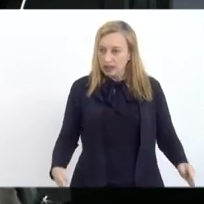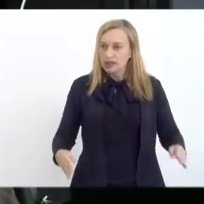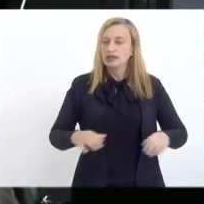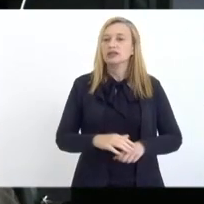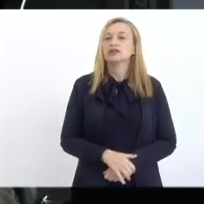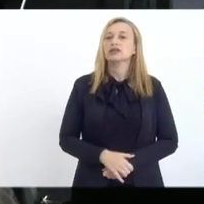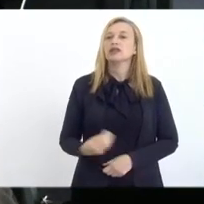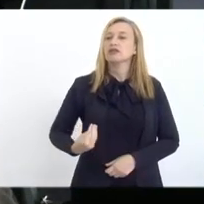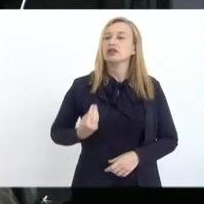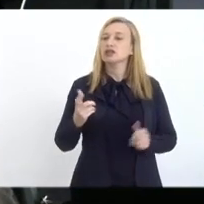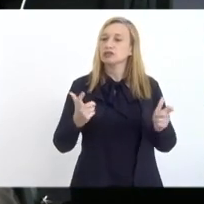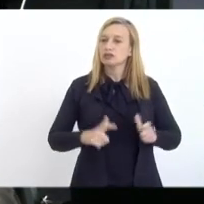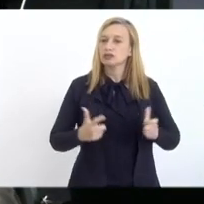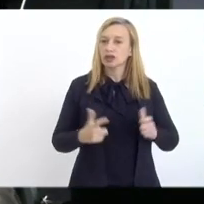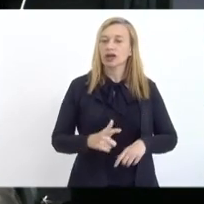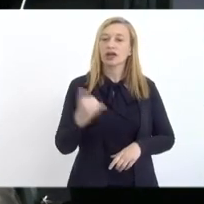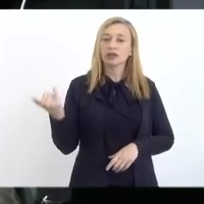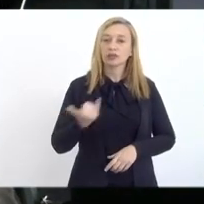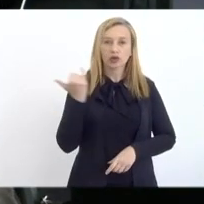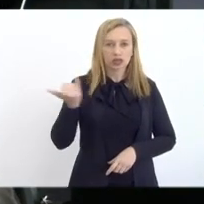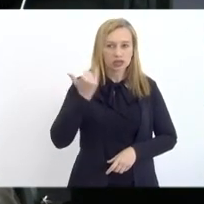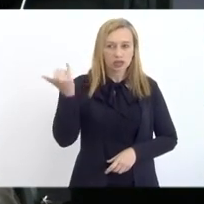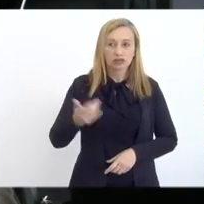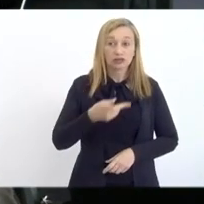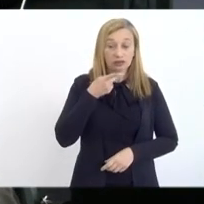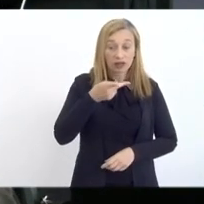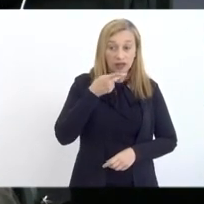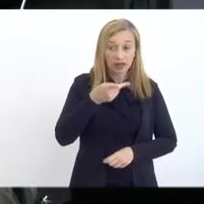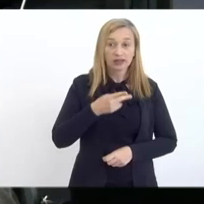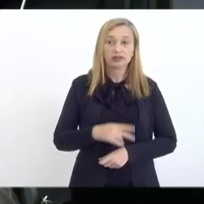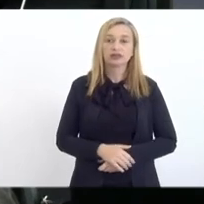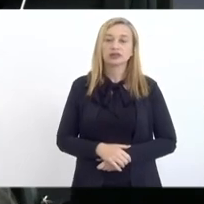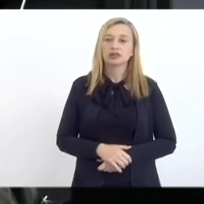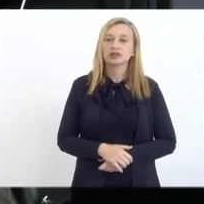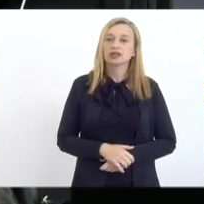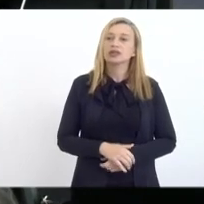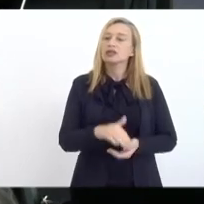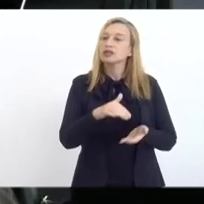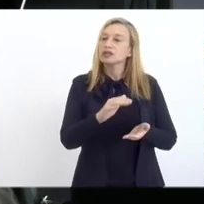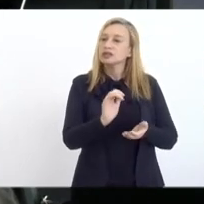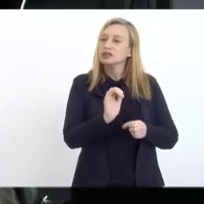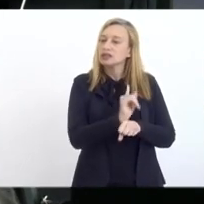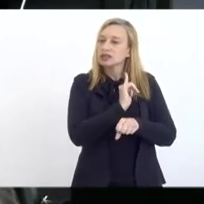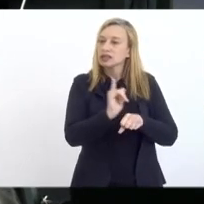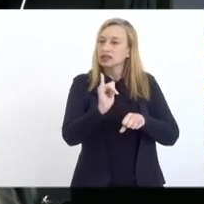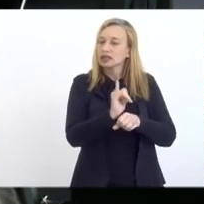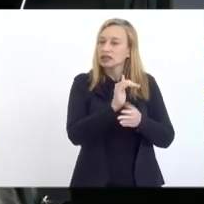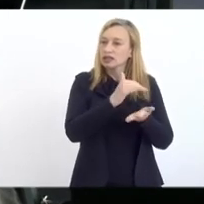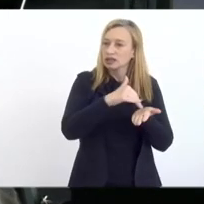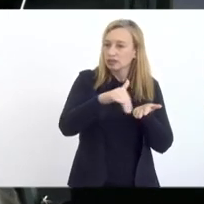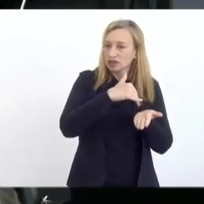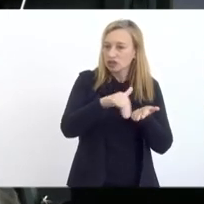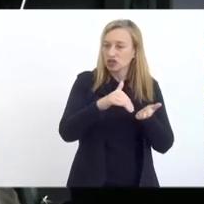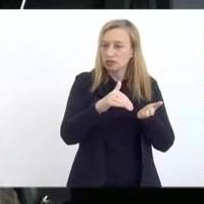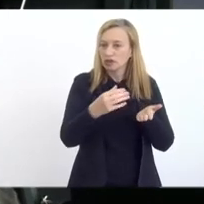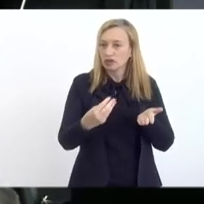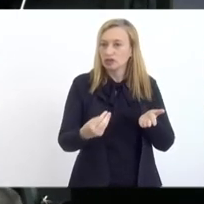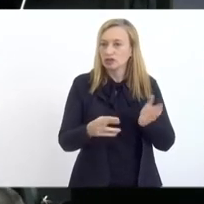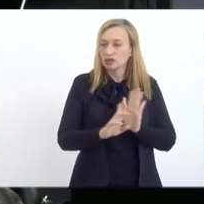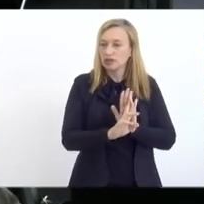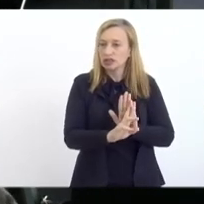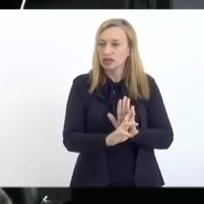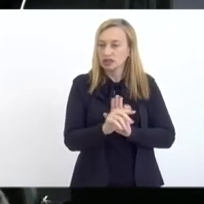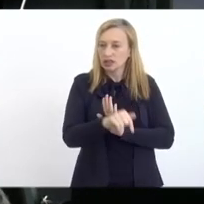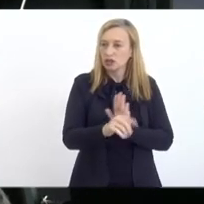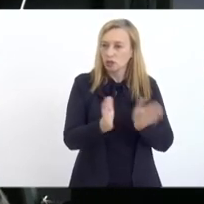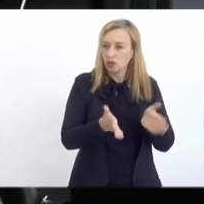presentes. É importante ressaltar que o secretário de Planejamento, Zamit, a quem eu represento aqui hoje, ele